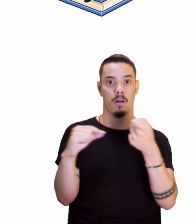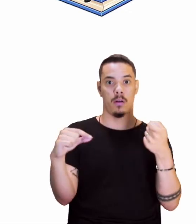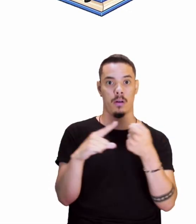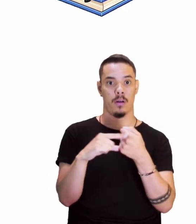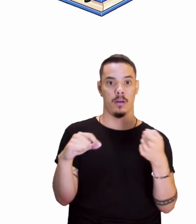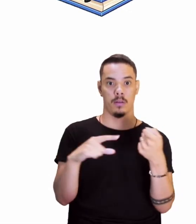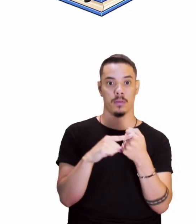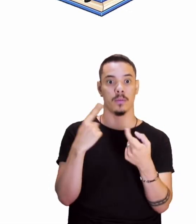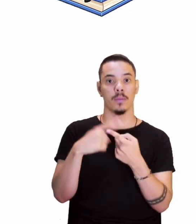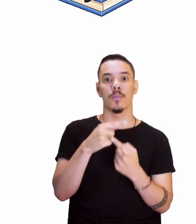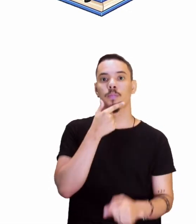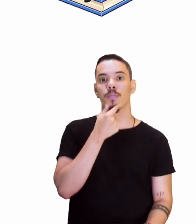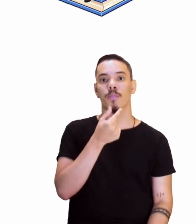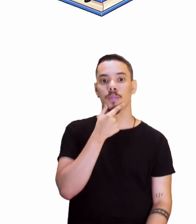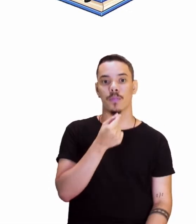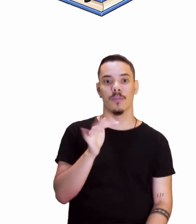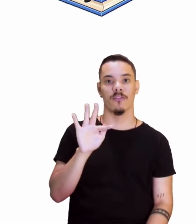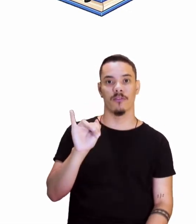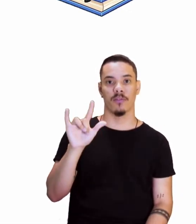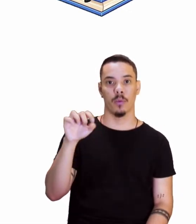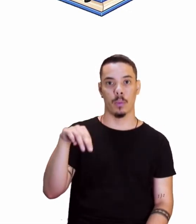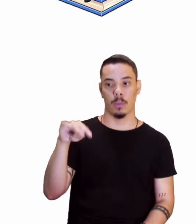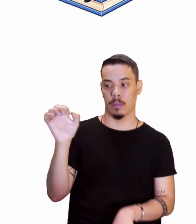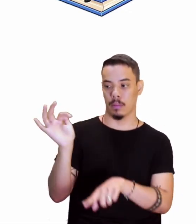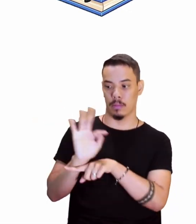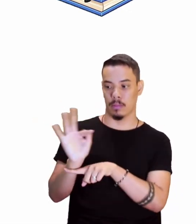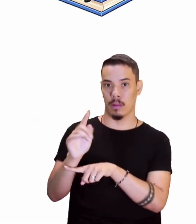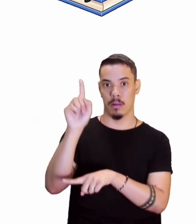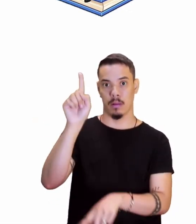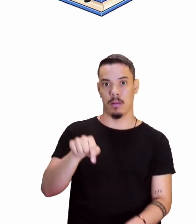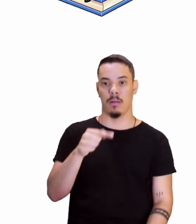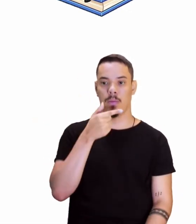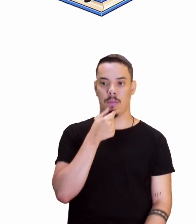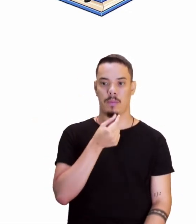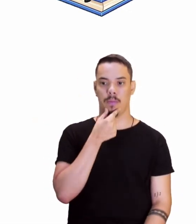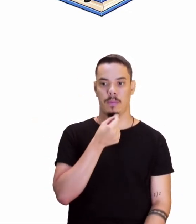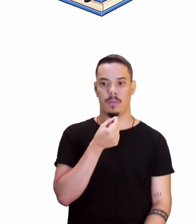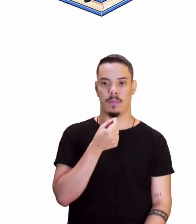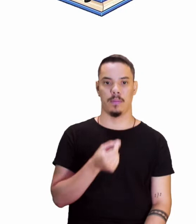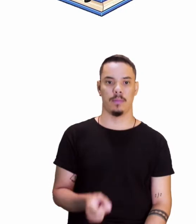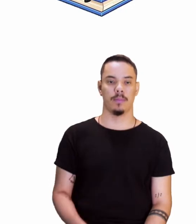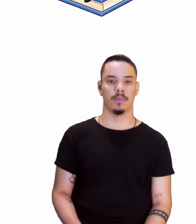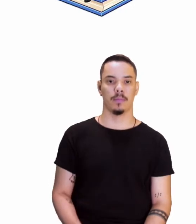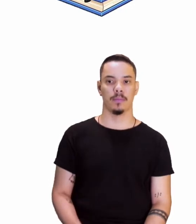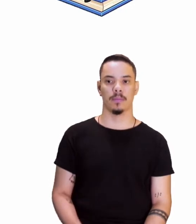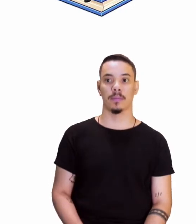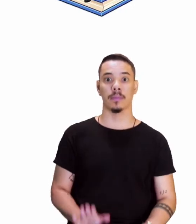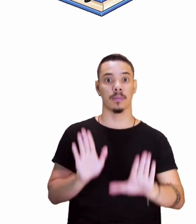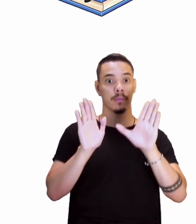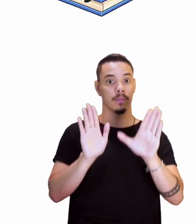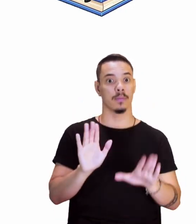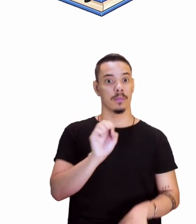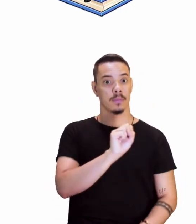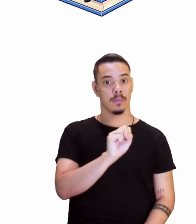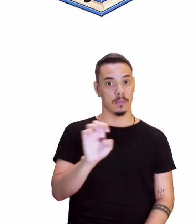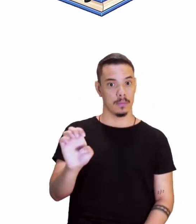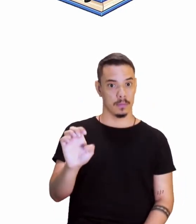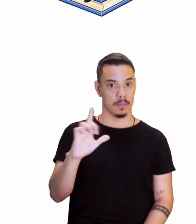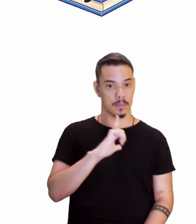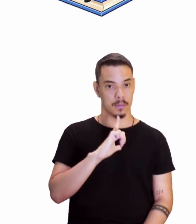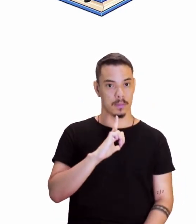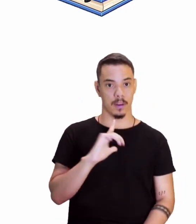tenho o nome masculino aqui. Tá certo? Assistimos ao filme. Amada, se tivesse aqui, em vez de